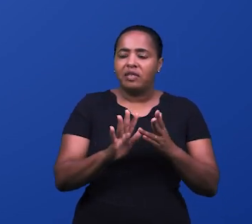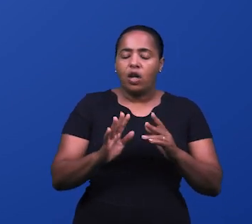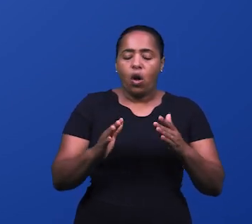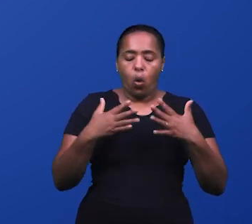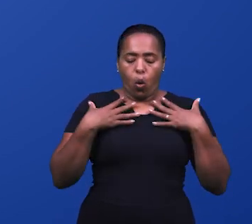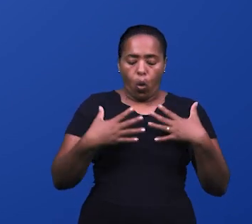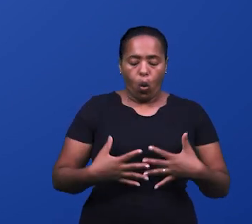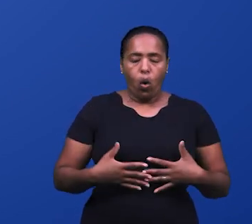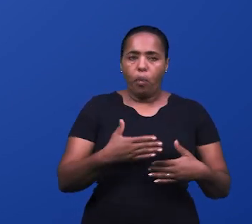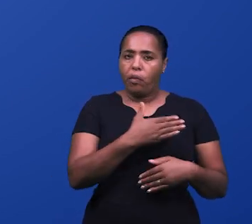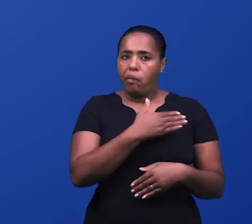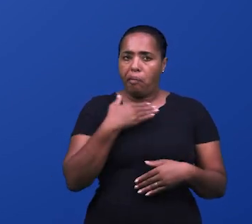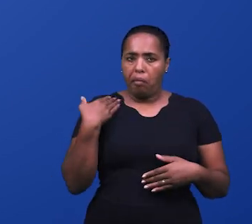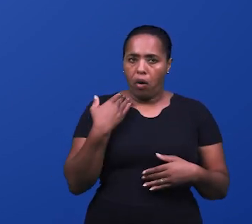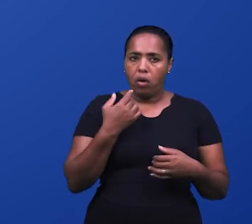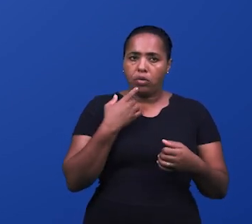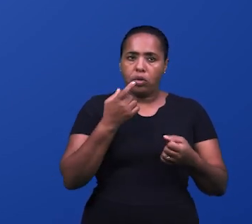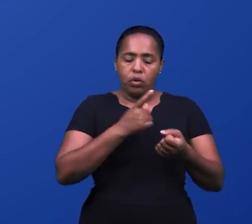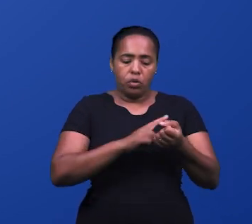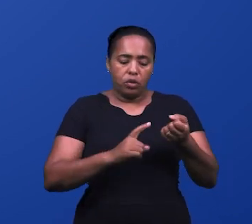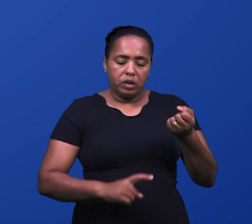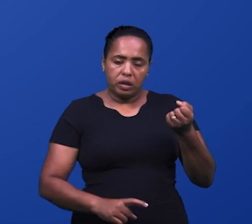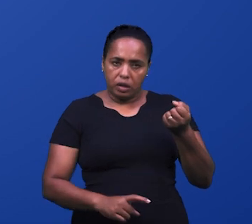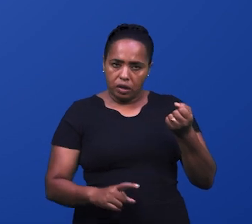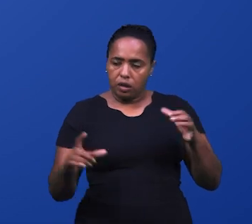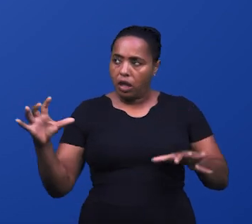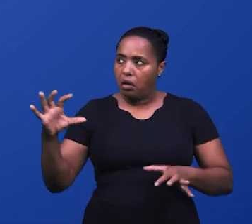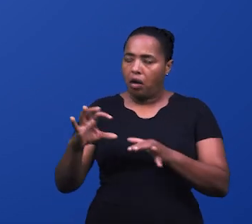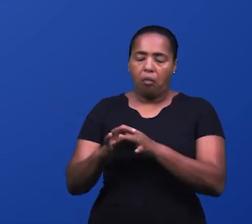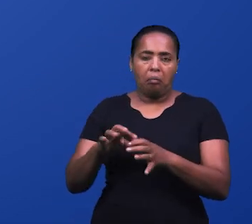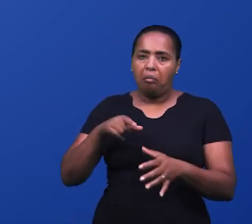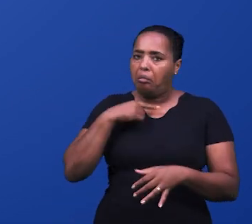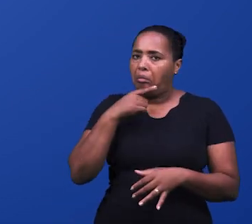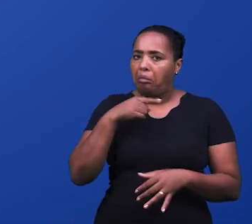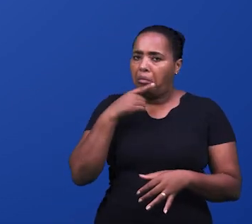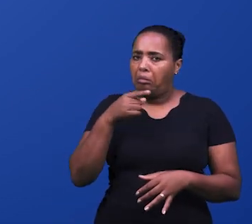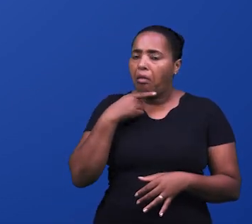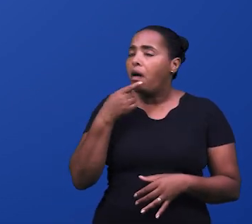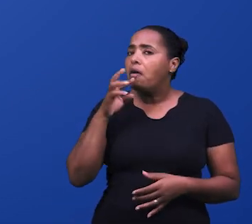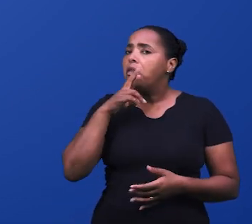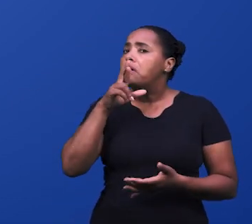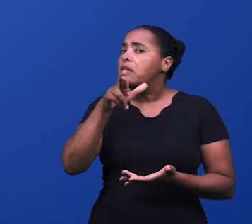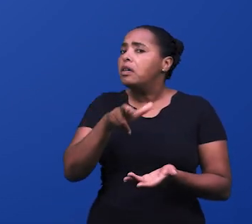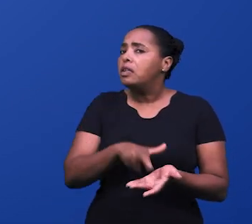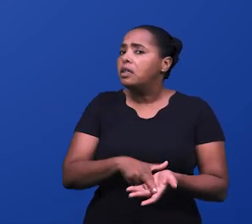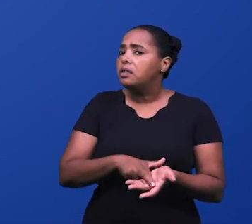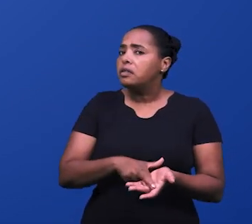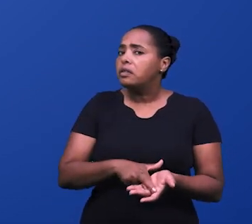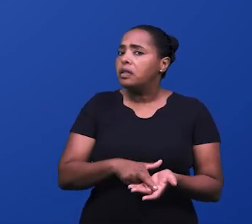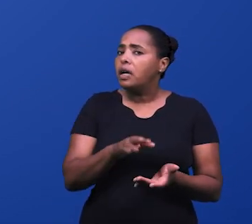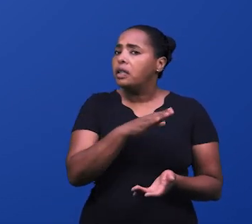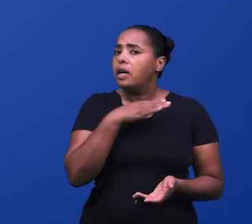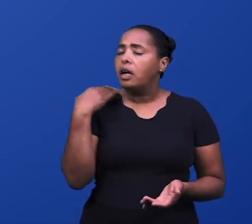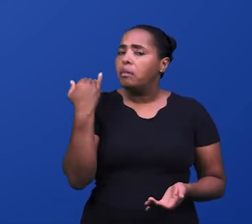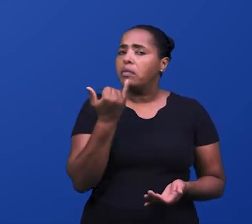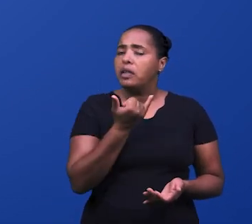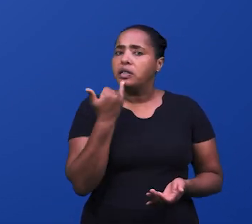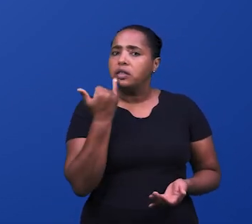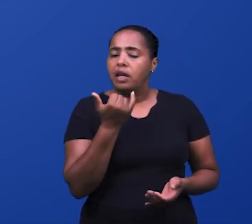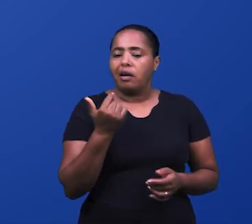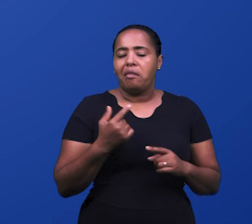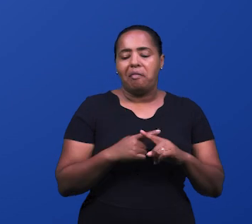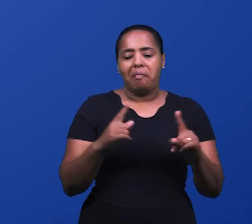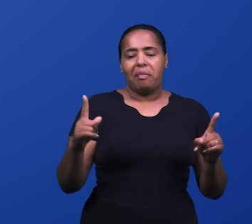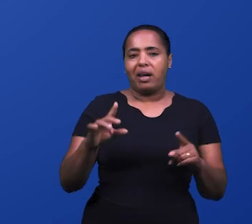corpo morto, já que seu sangue não poderia nos reconciliar com Deus. Que benefício nos traria a morte de Isaac? Por outro